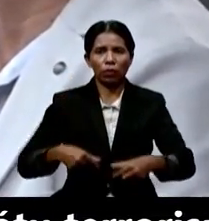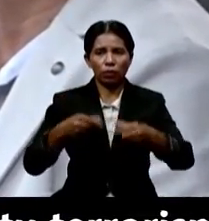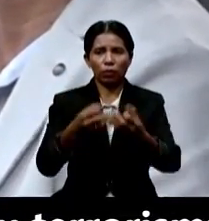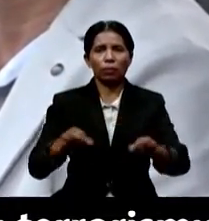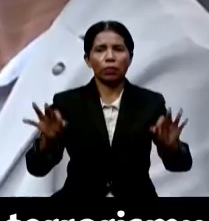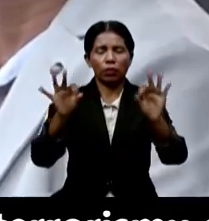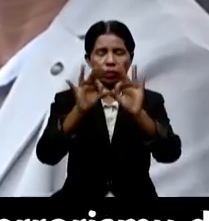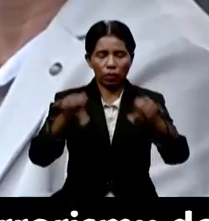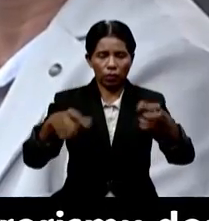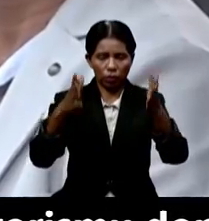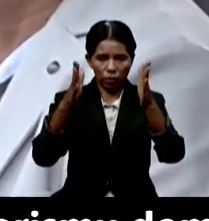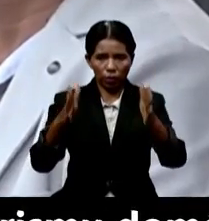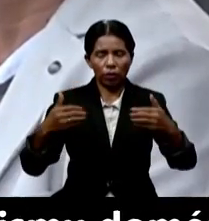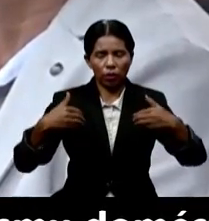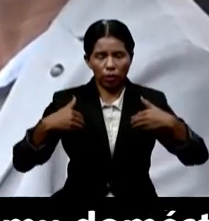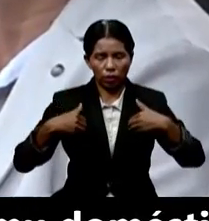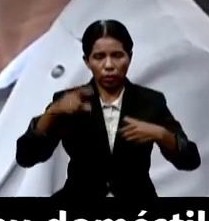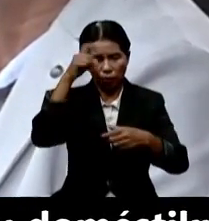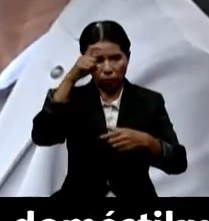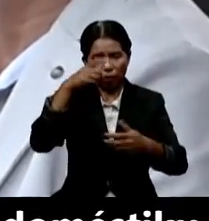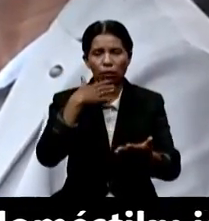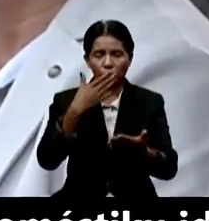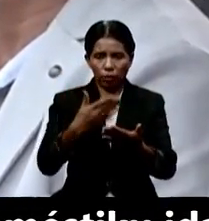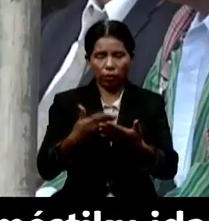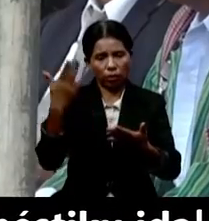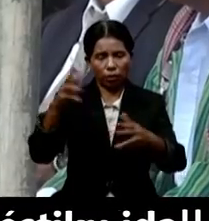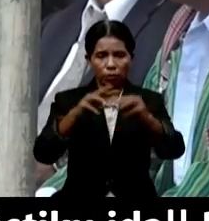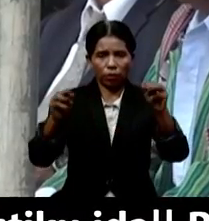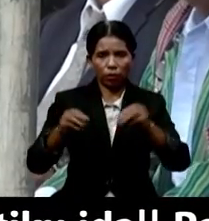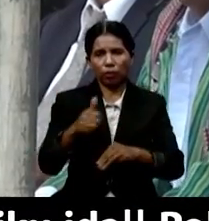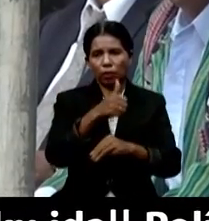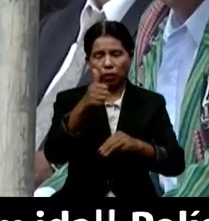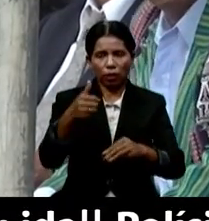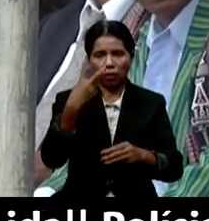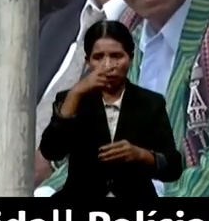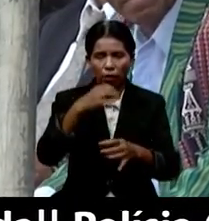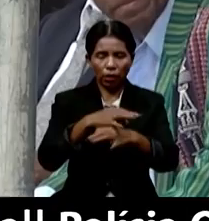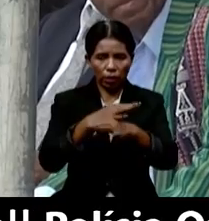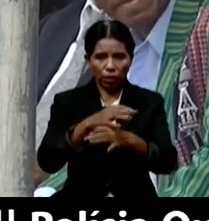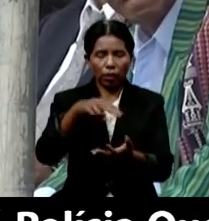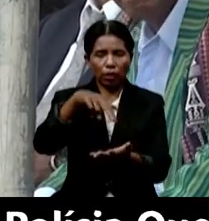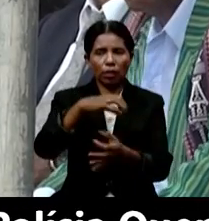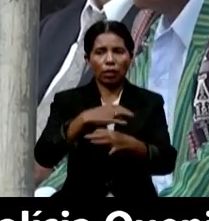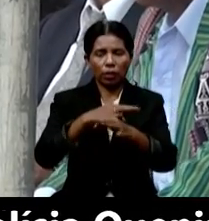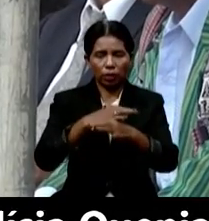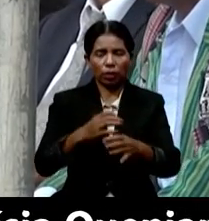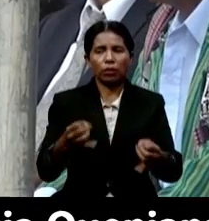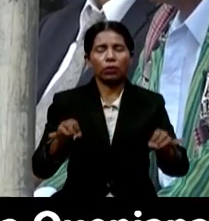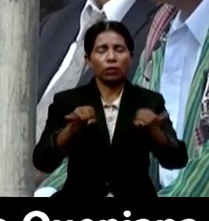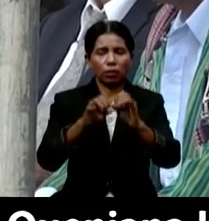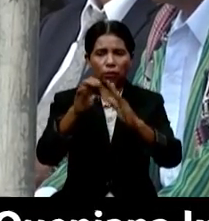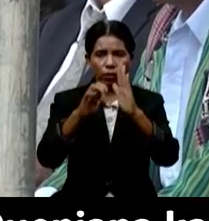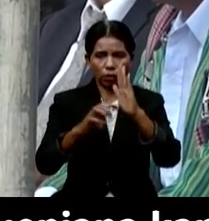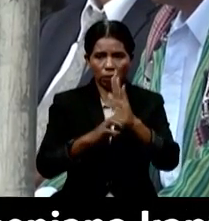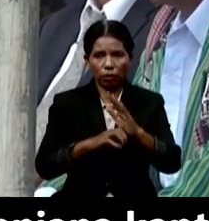importância para funcionários SIRA, Nebe ia qualificado DIAC e a município de Idac. Ato Hari, Hadia, no Hametin Instituição Estado SIRA, o